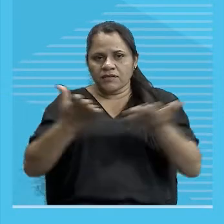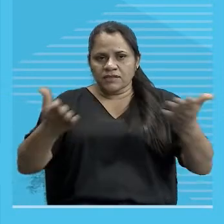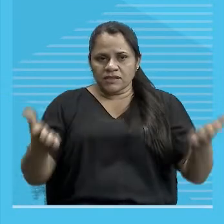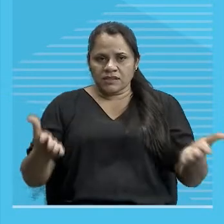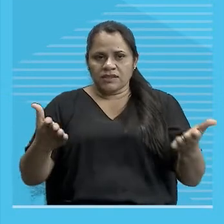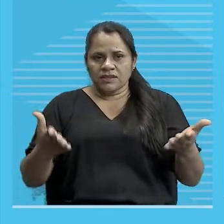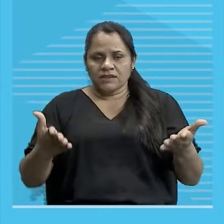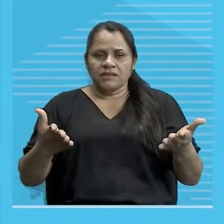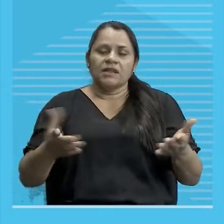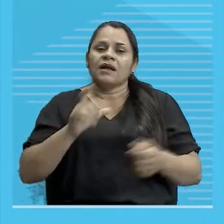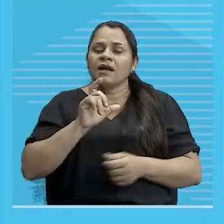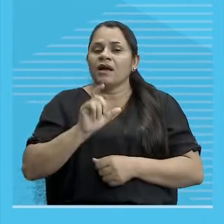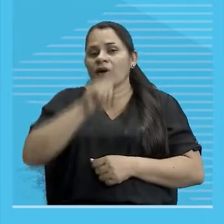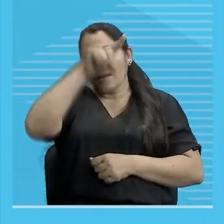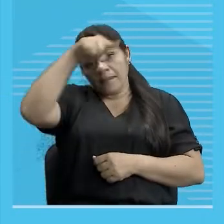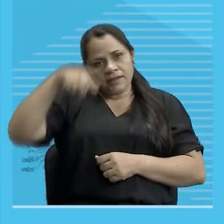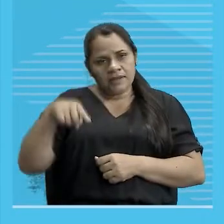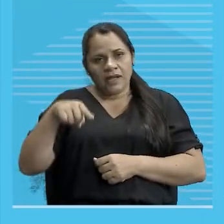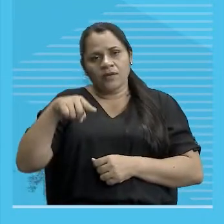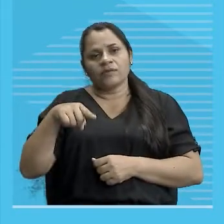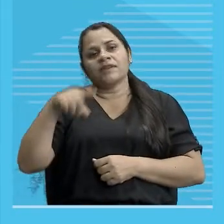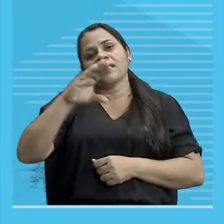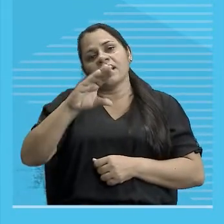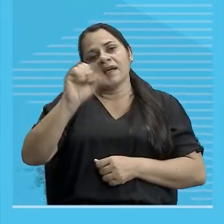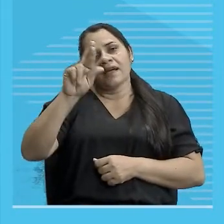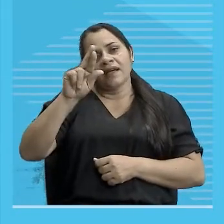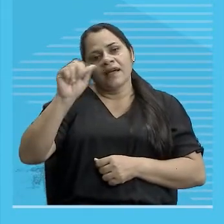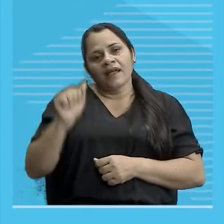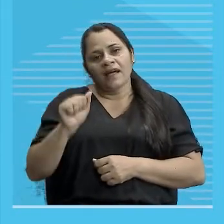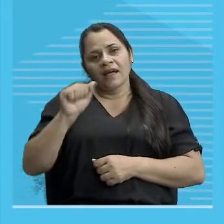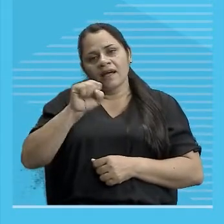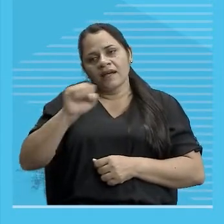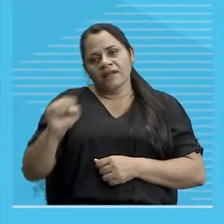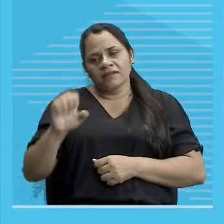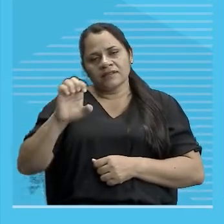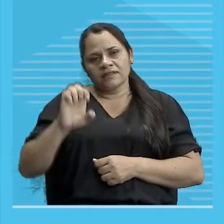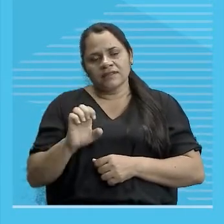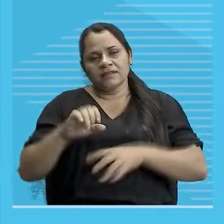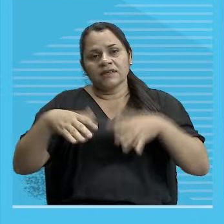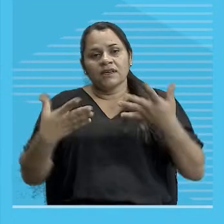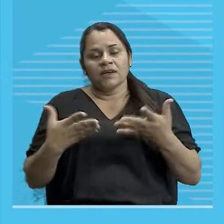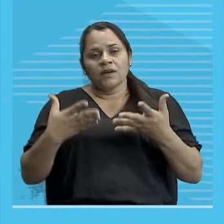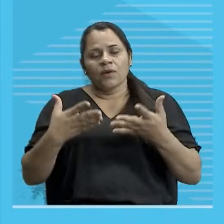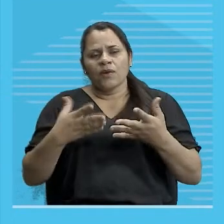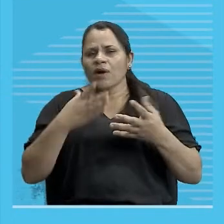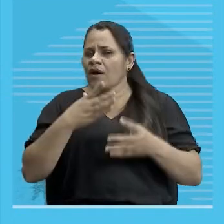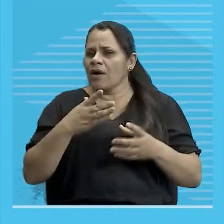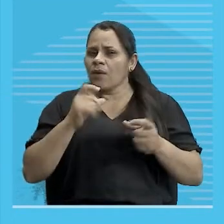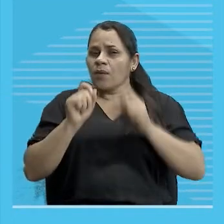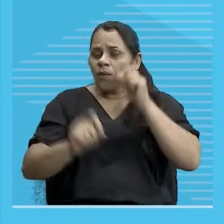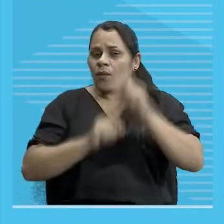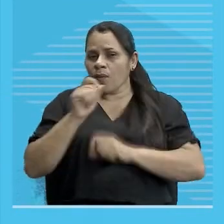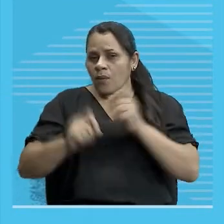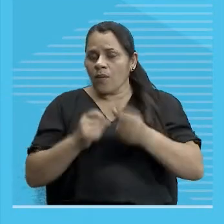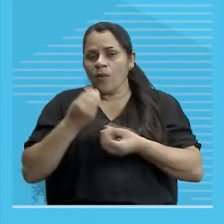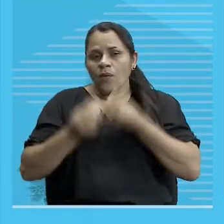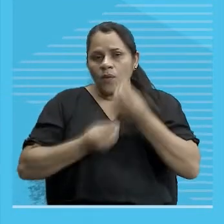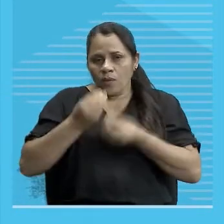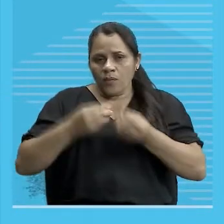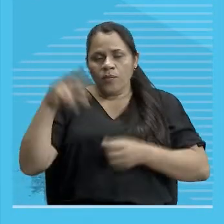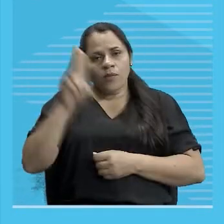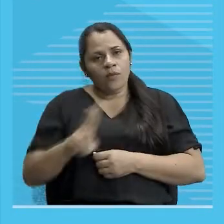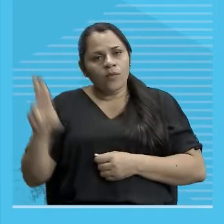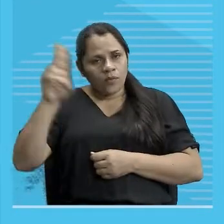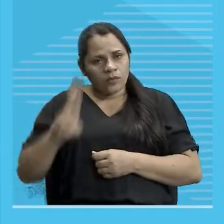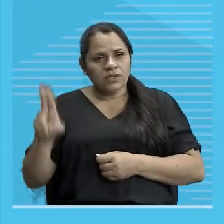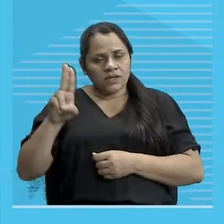fenômeno da crase. Então, vamos ficar ligadinhos e entender em que situações ela é facultada, em que situações ela deve ter